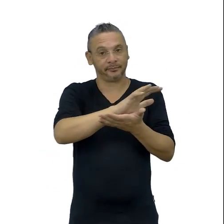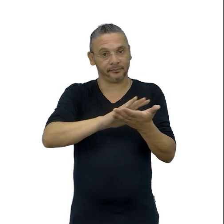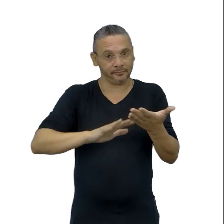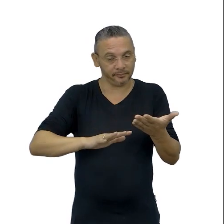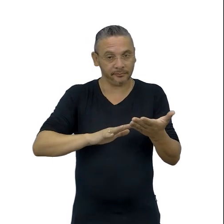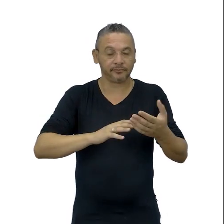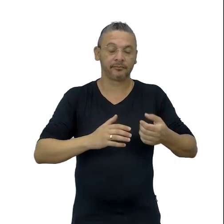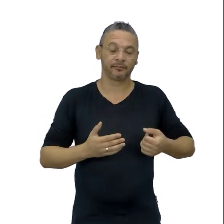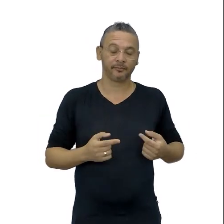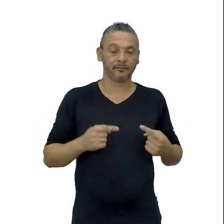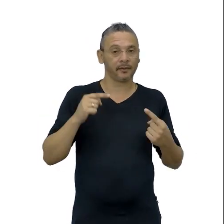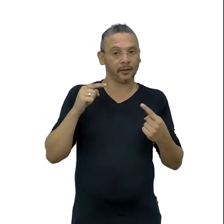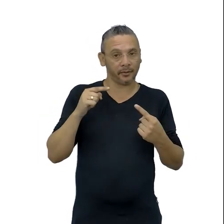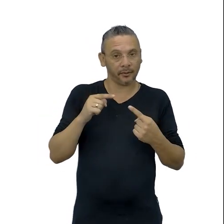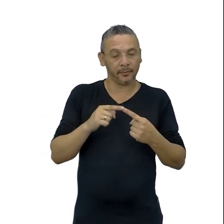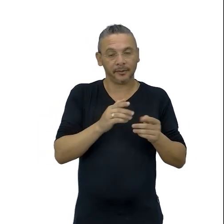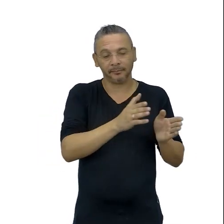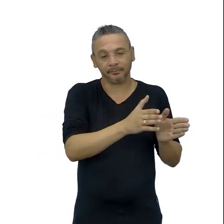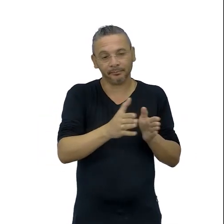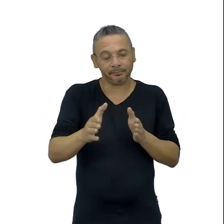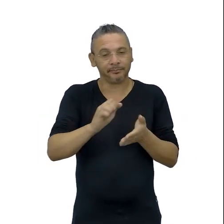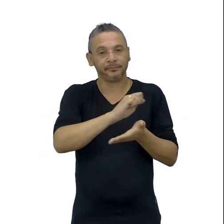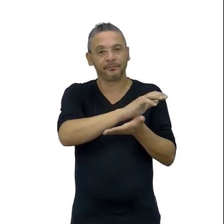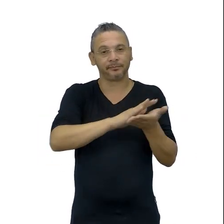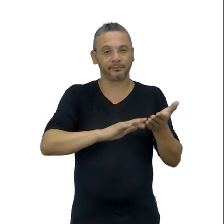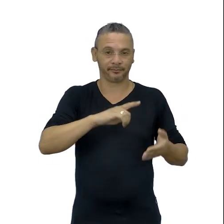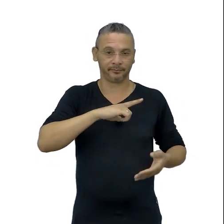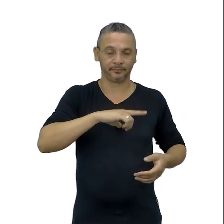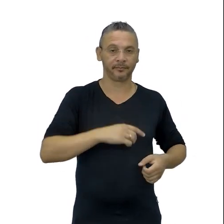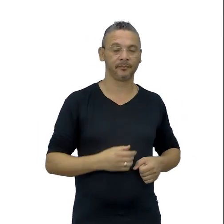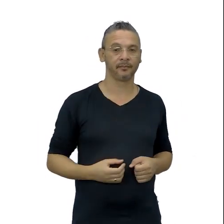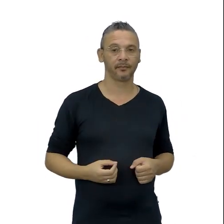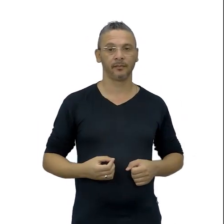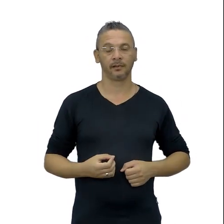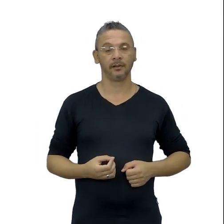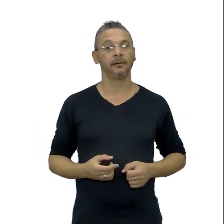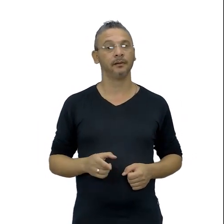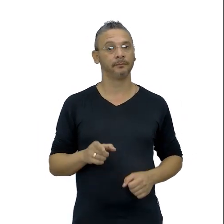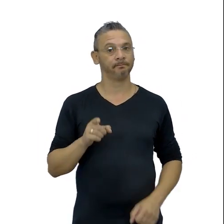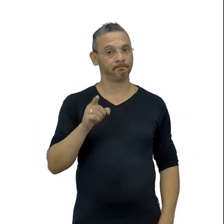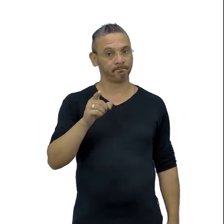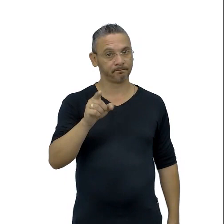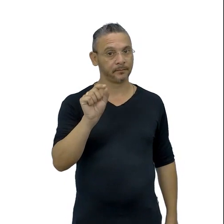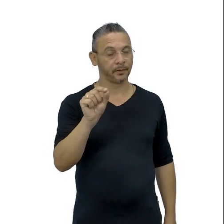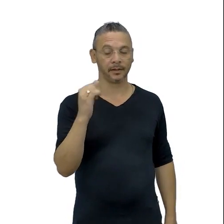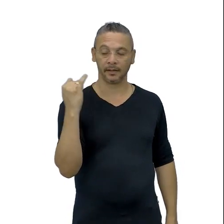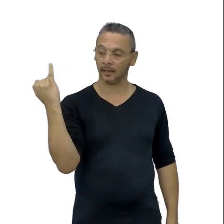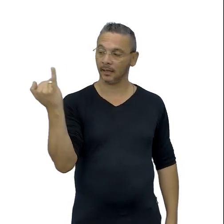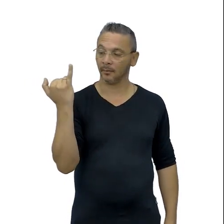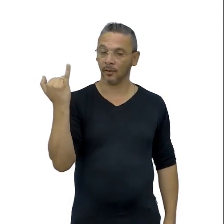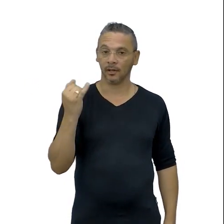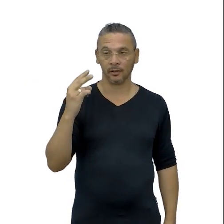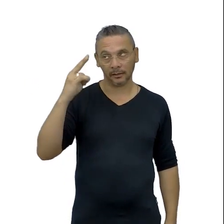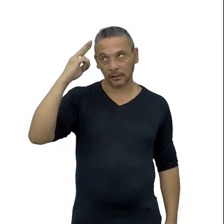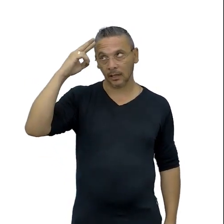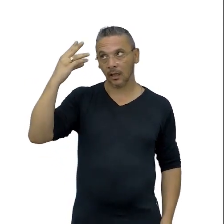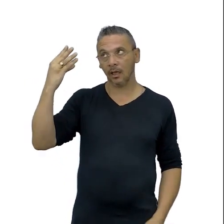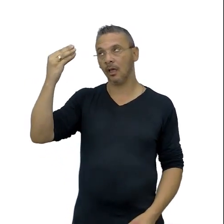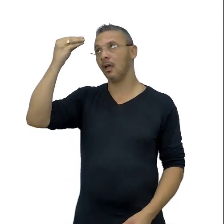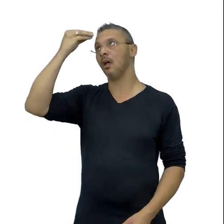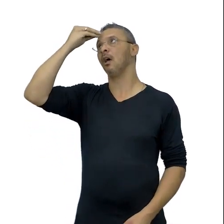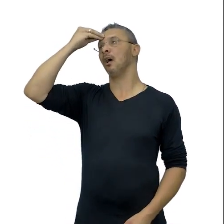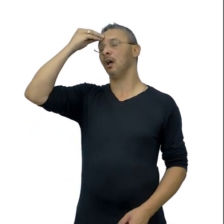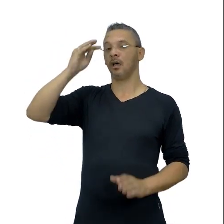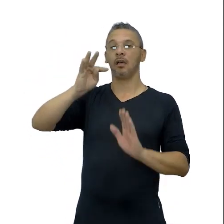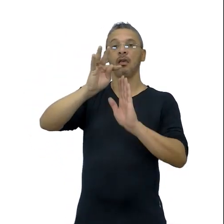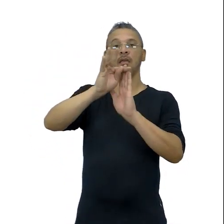da situação da sequência de atividades também. É importante que se resgate, né, esse conceito do